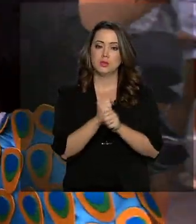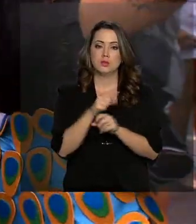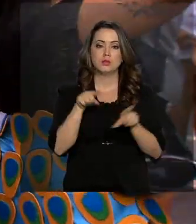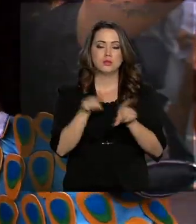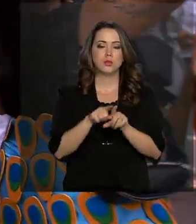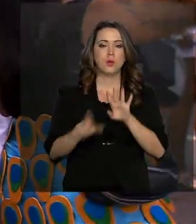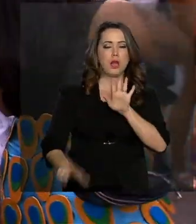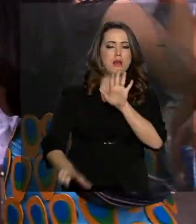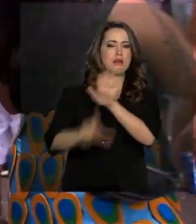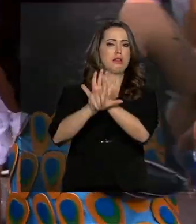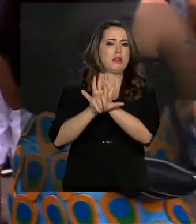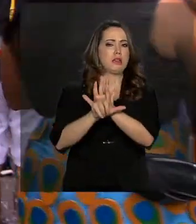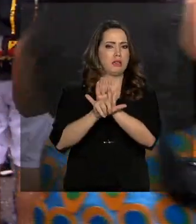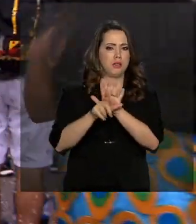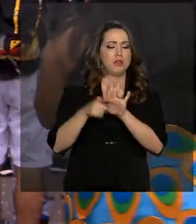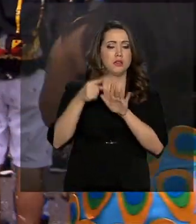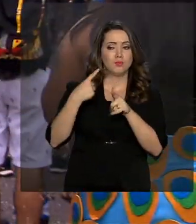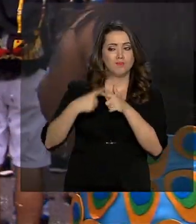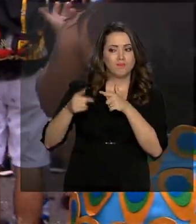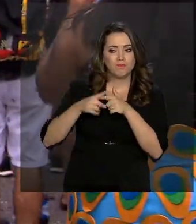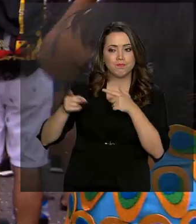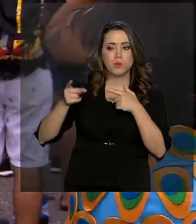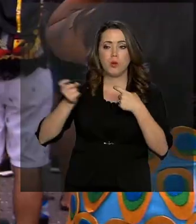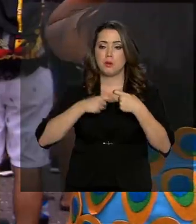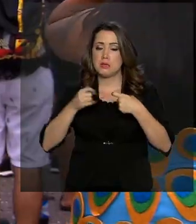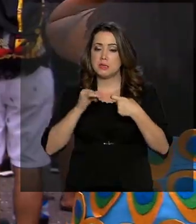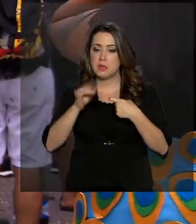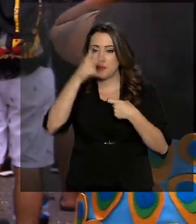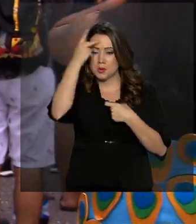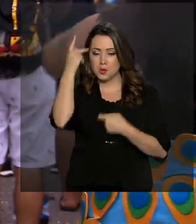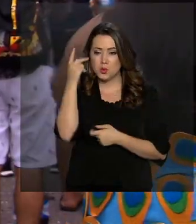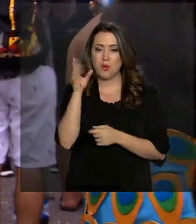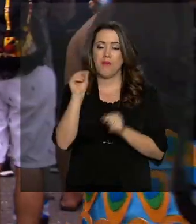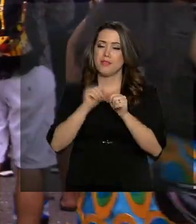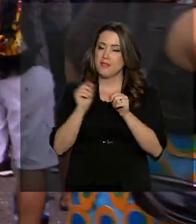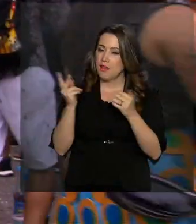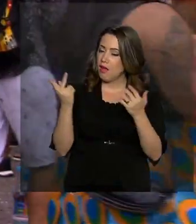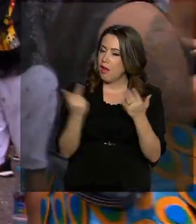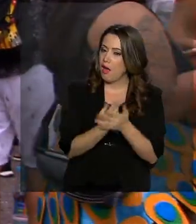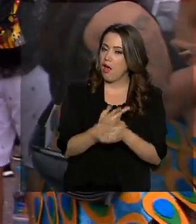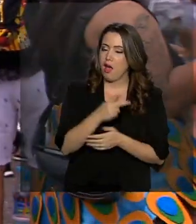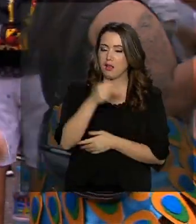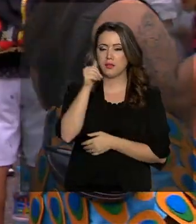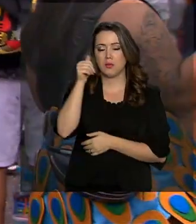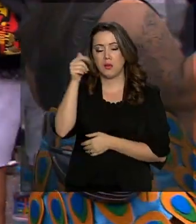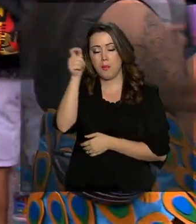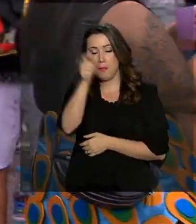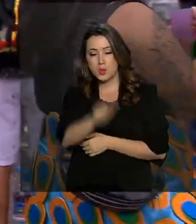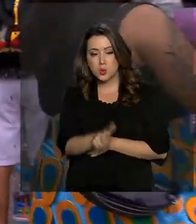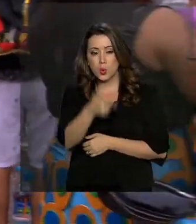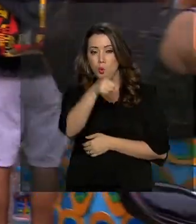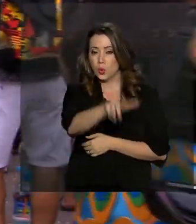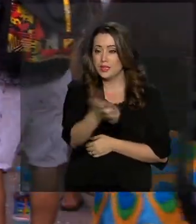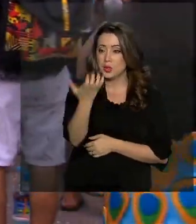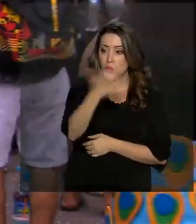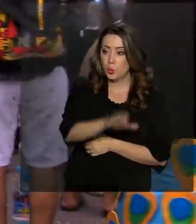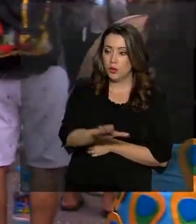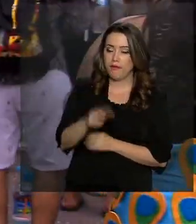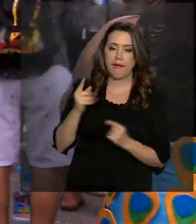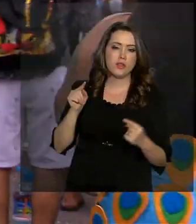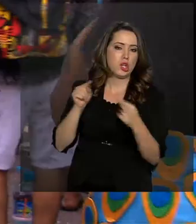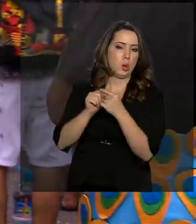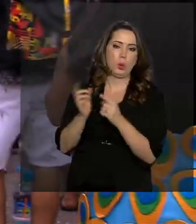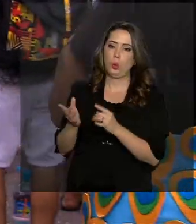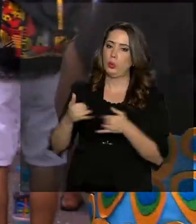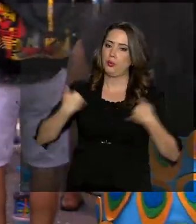de importunação sexual, quem se atrever a praticar ato libidinoso contra a vontade de outra pessoa, achando que isso faz